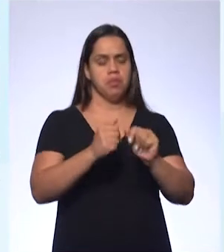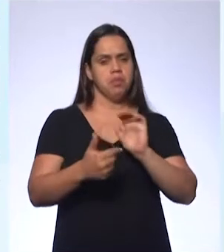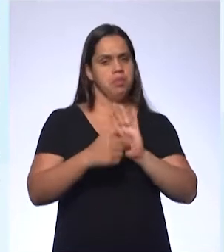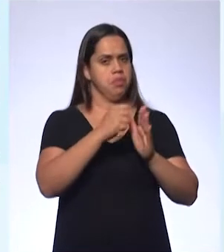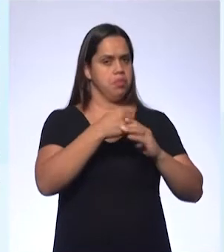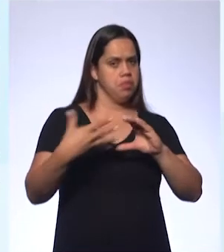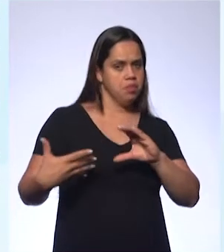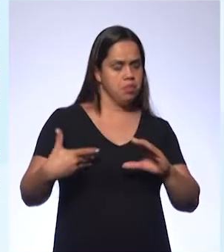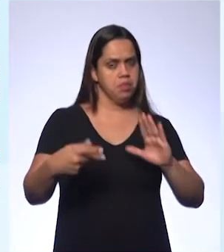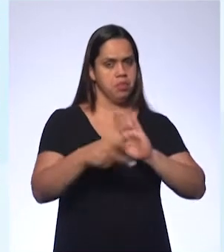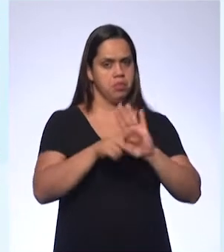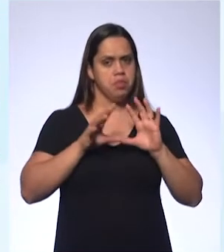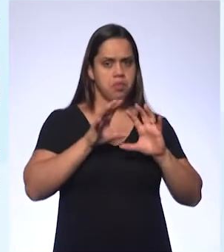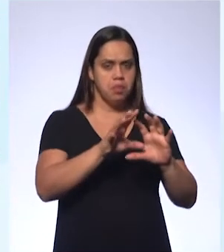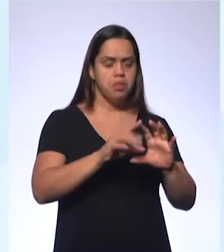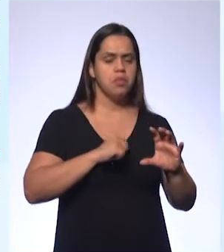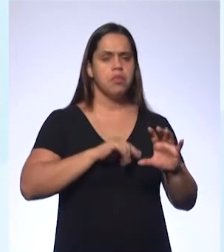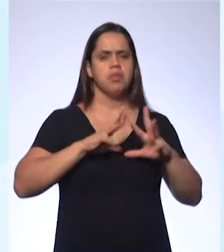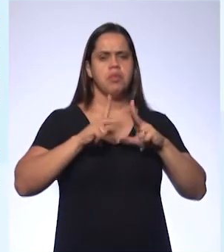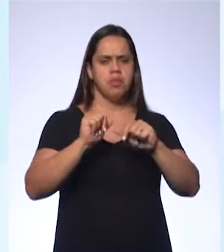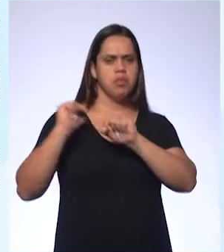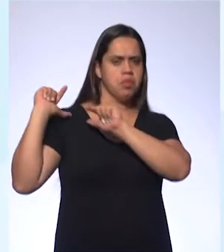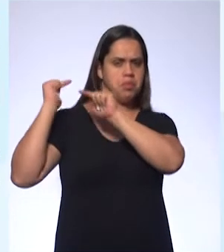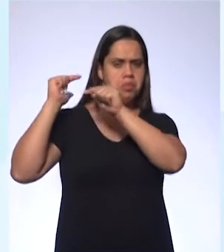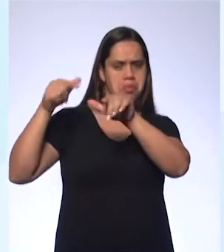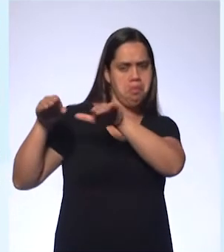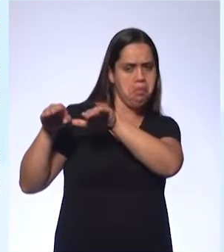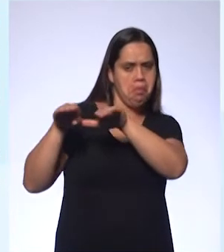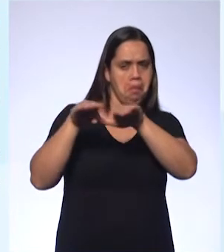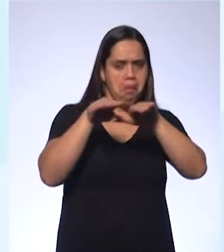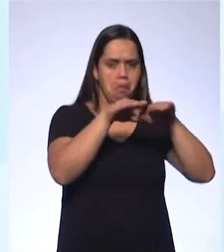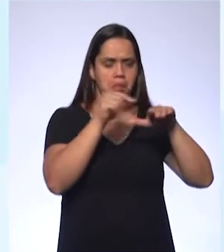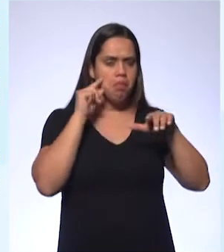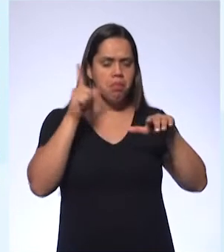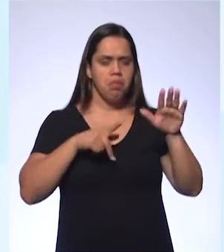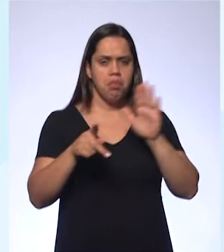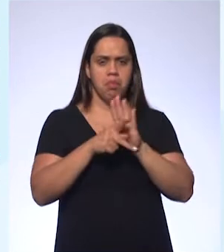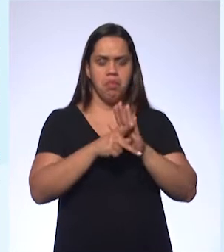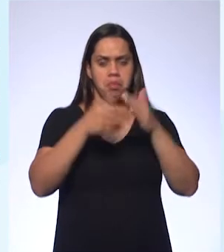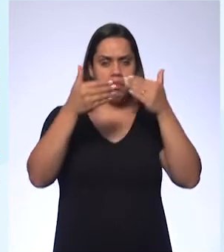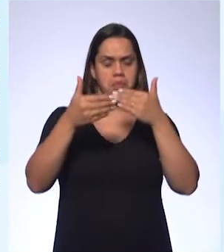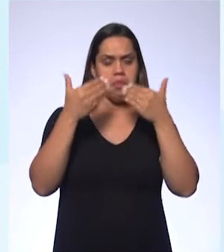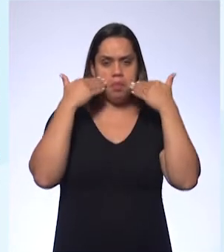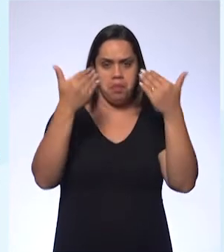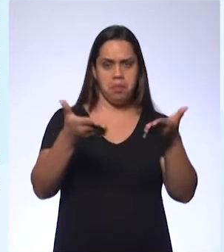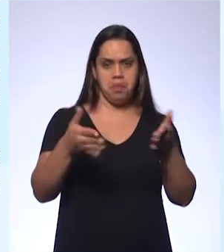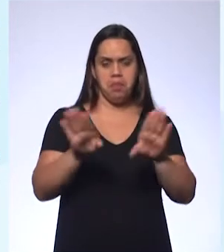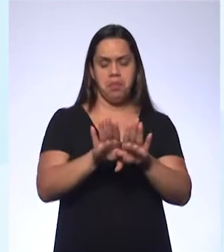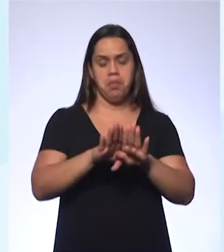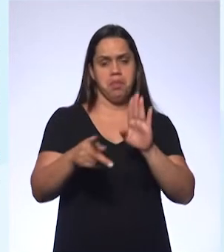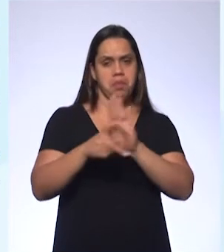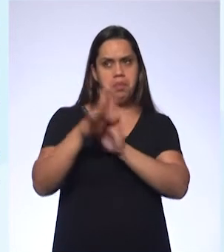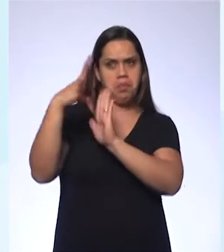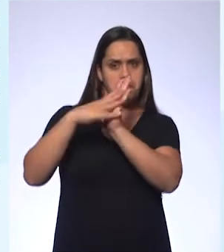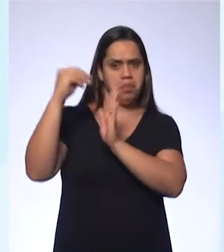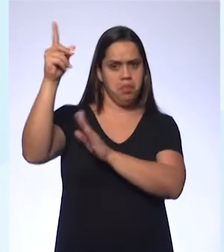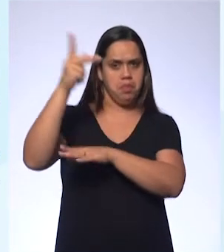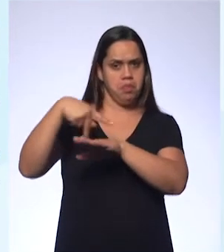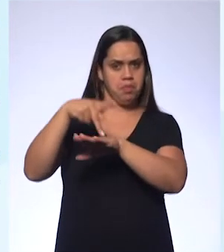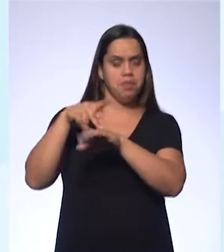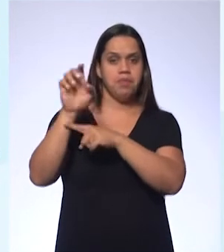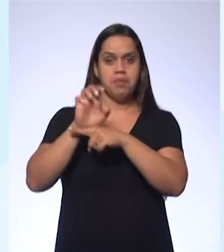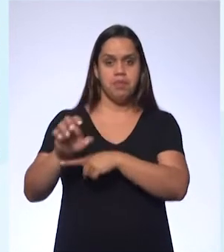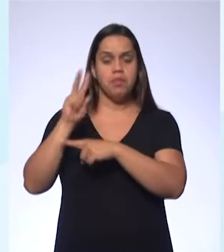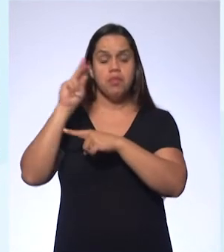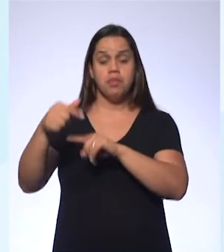ele rompe com toda aquele padrão, né, muito estético, muito estilizado europeu, e ele traz, dentro